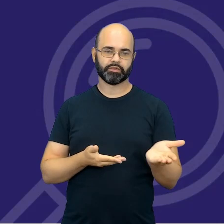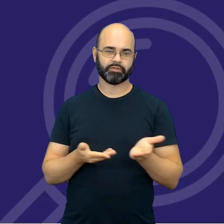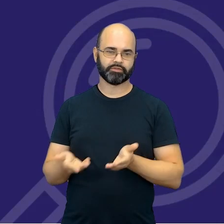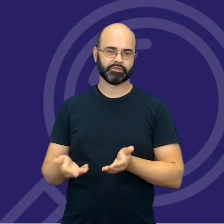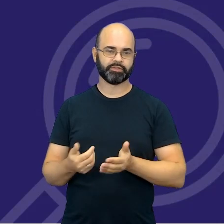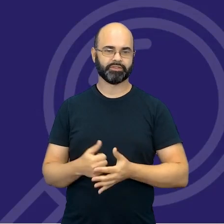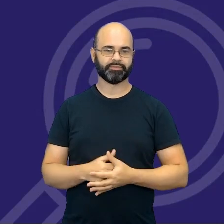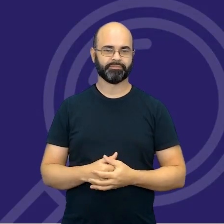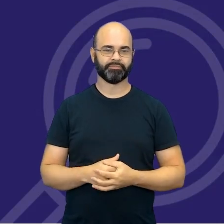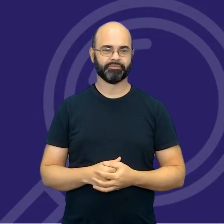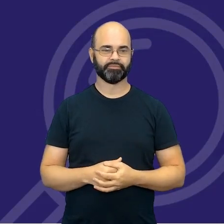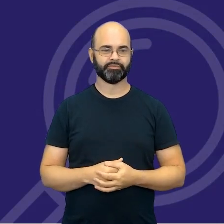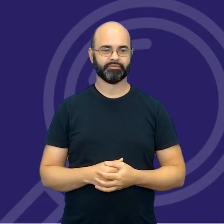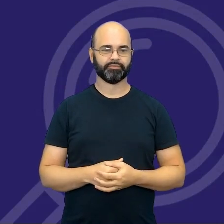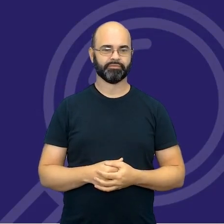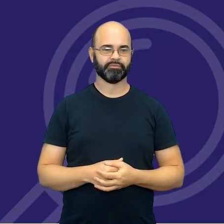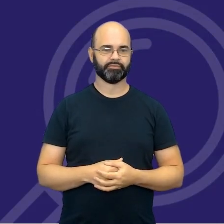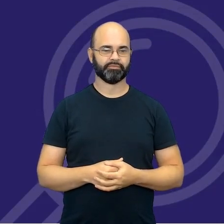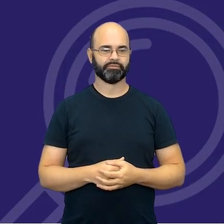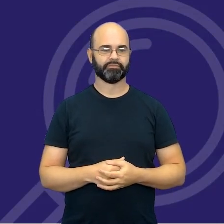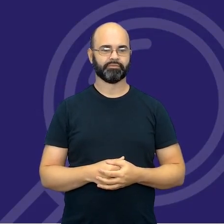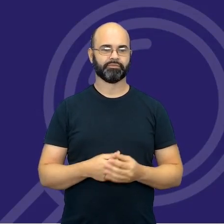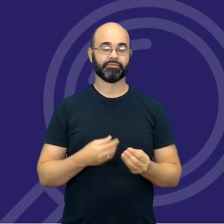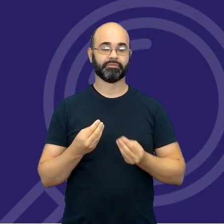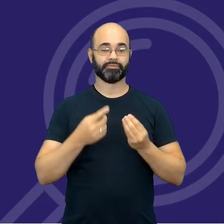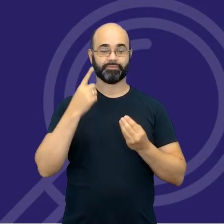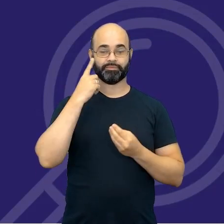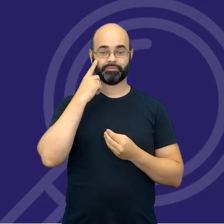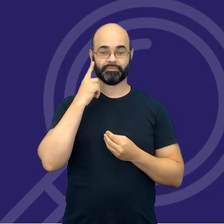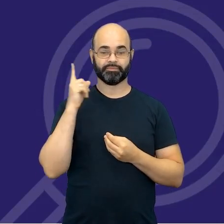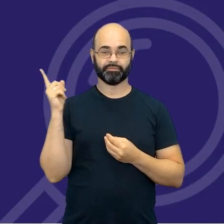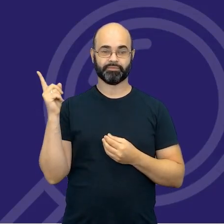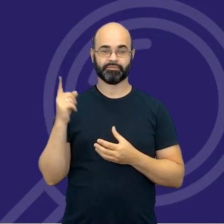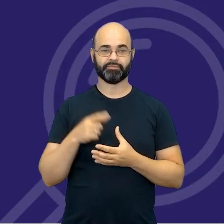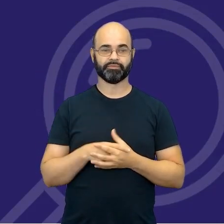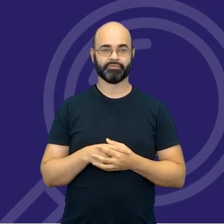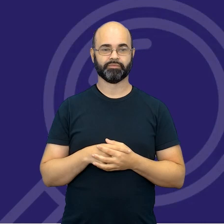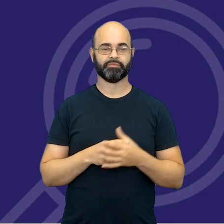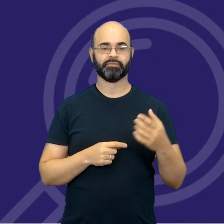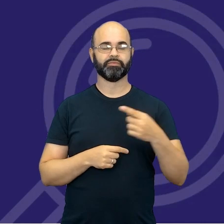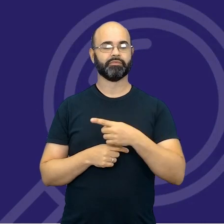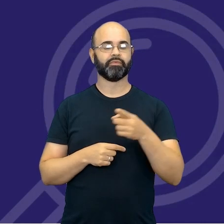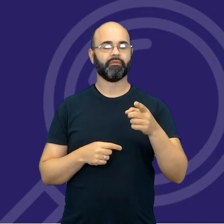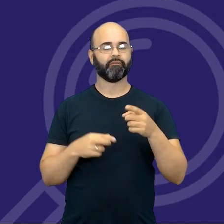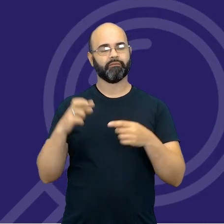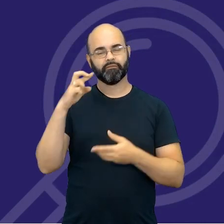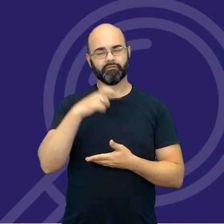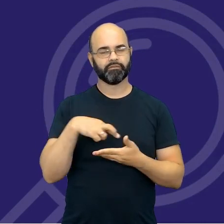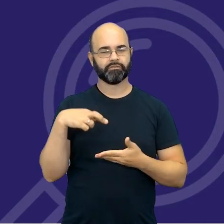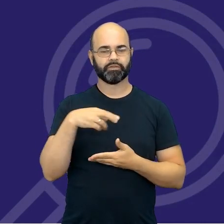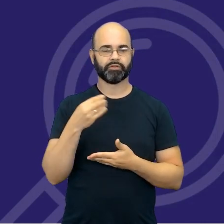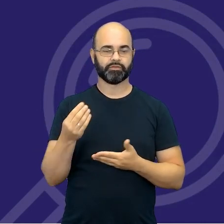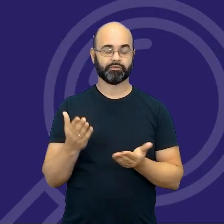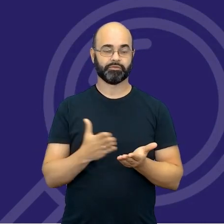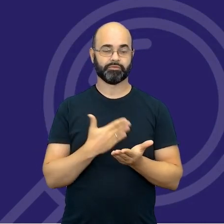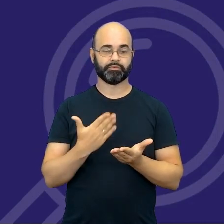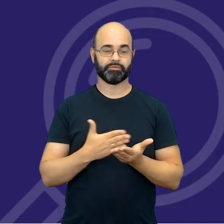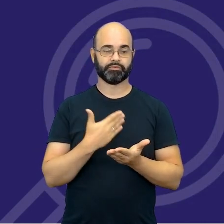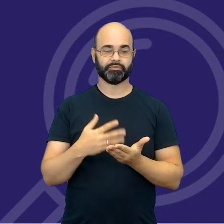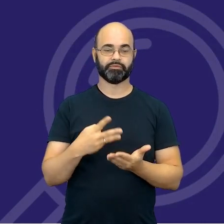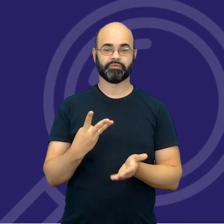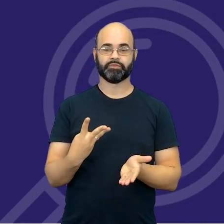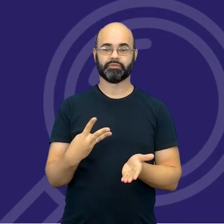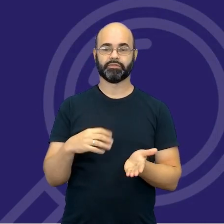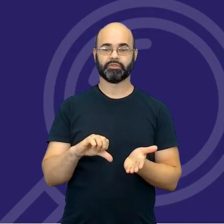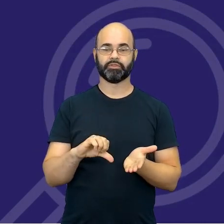hoje. Então, para deixar mais explícito, né, o que é necessário verificar, né, lá na página 39 também tem esses